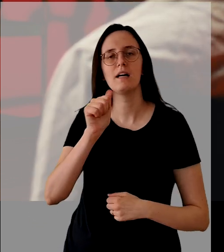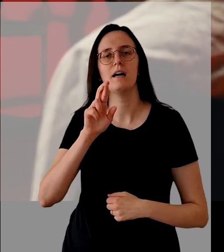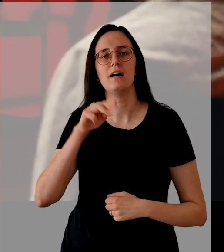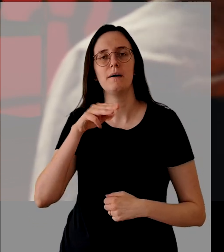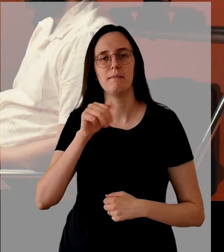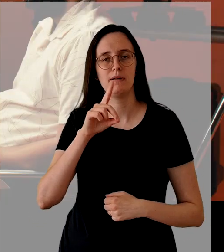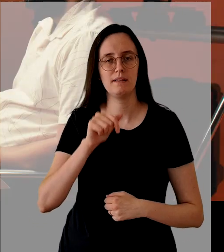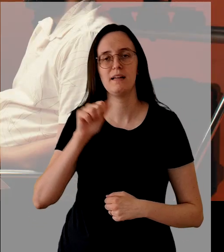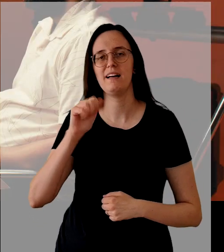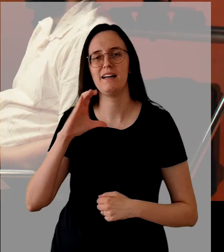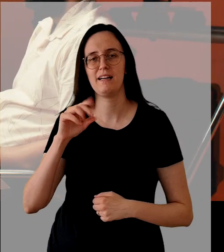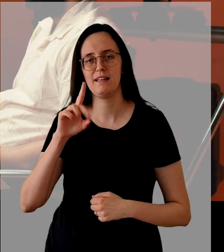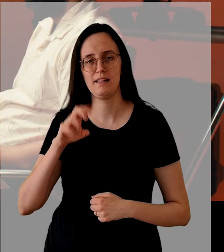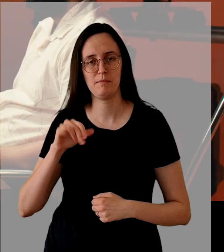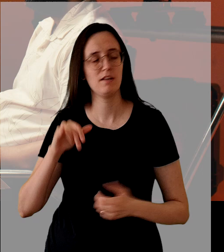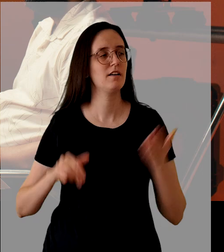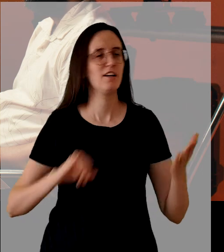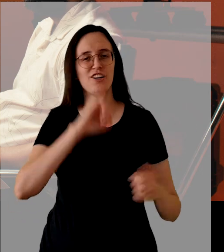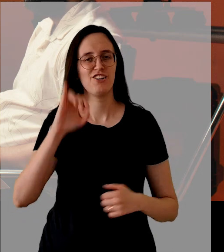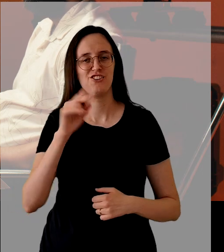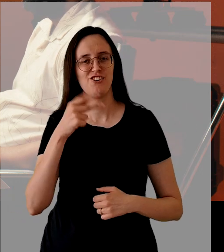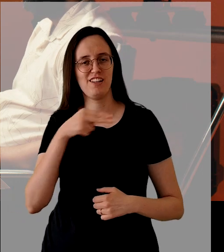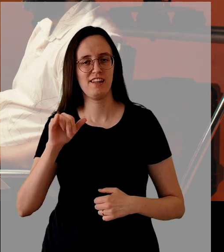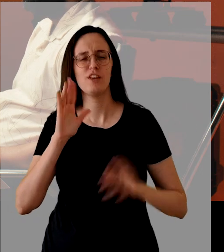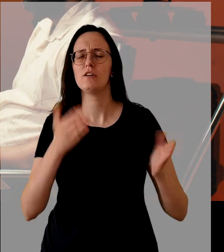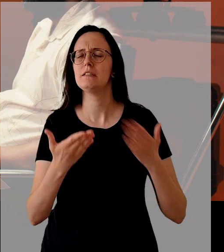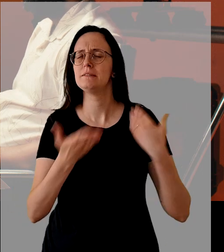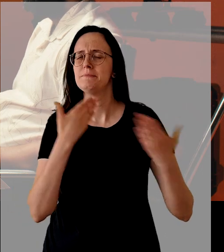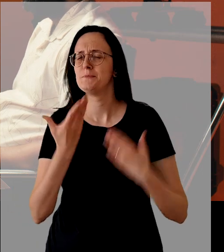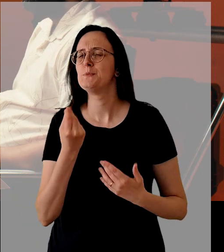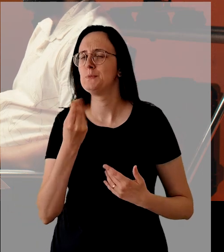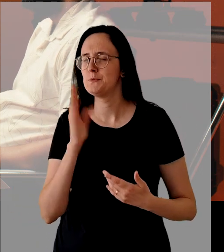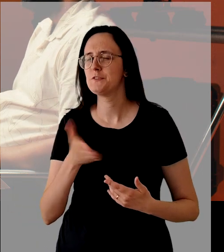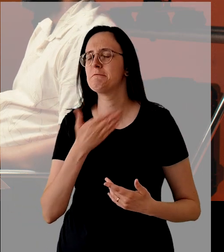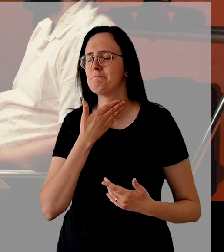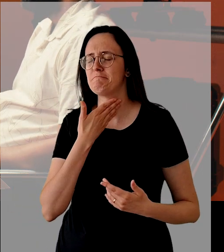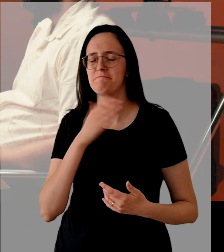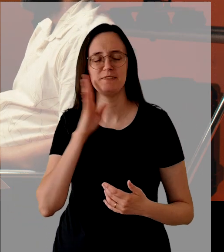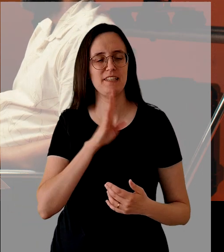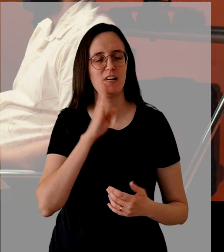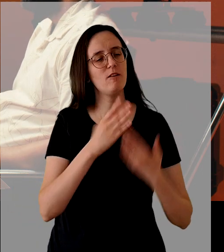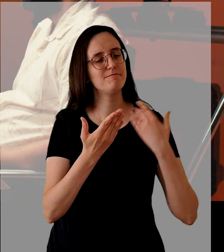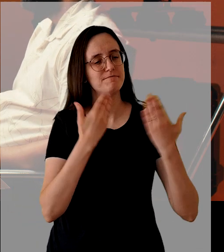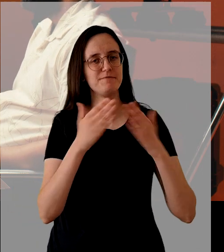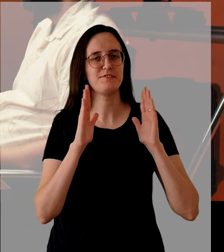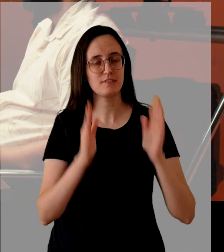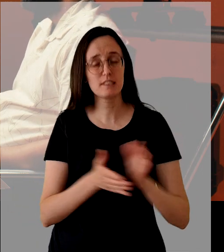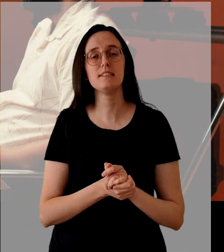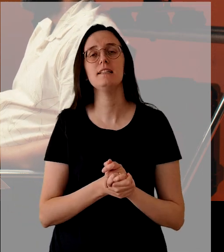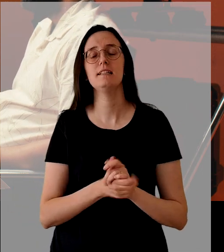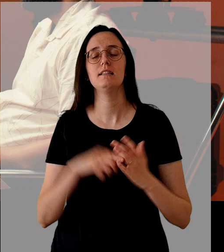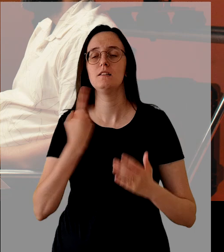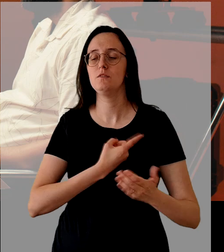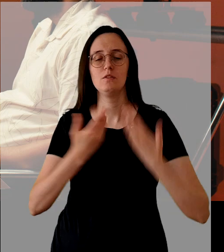Armada Academy. Então, Johnny, já falamos bastante, o papo está sendo bem legal. E